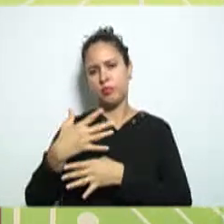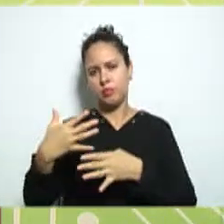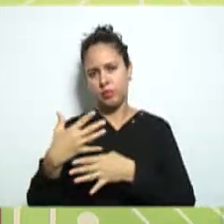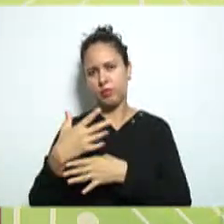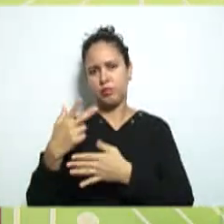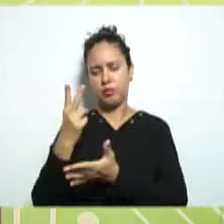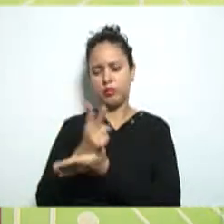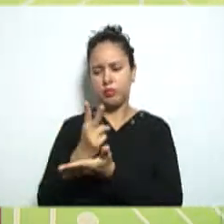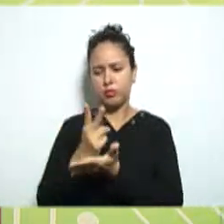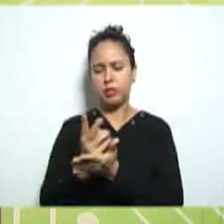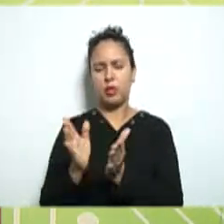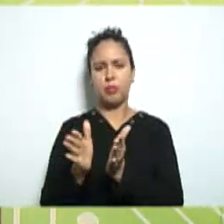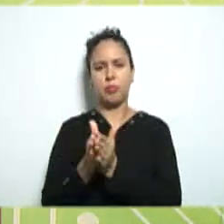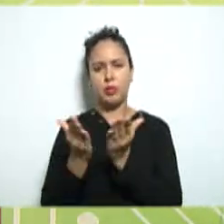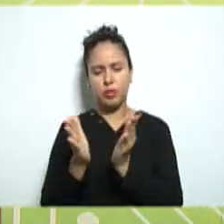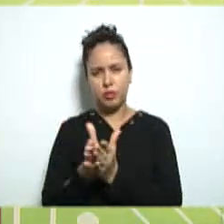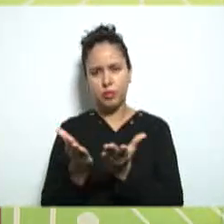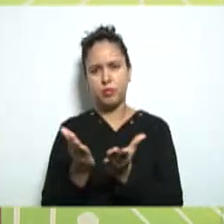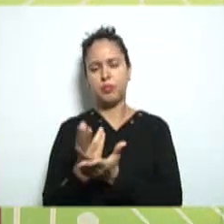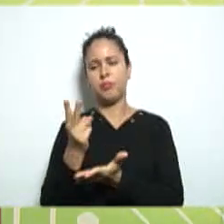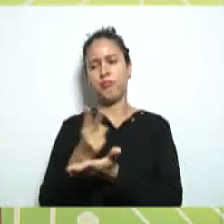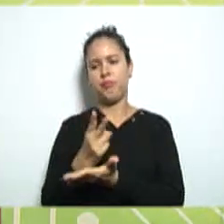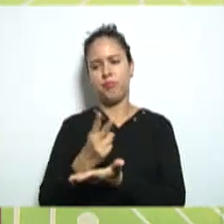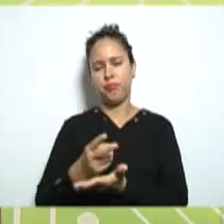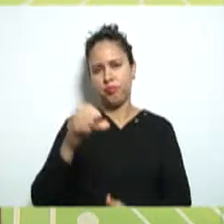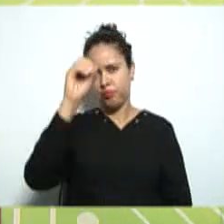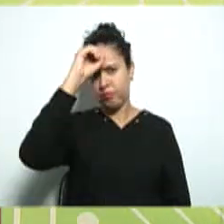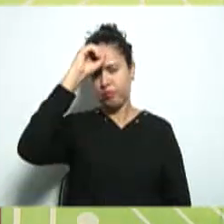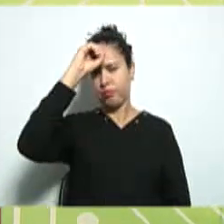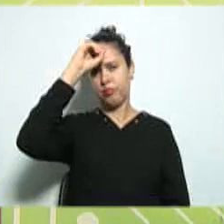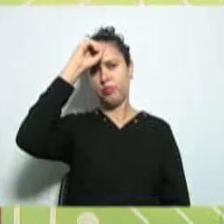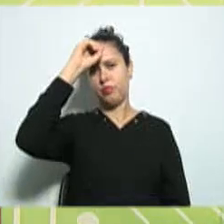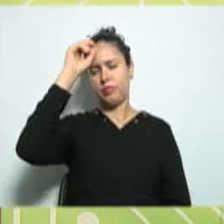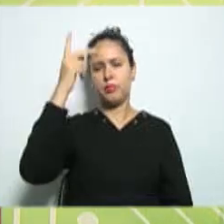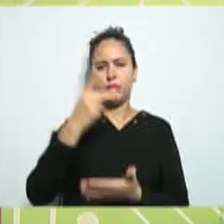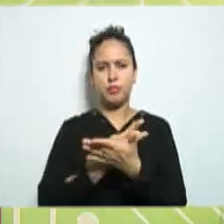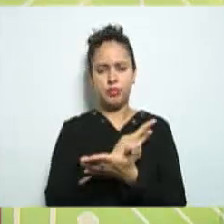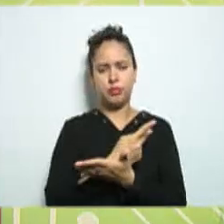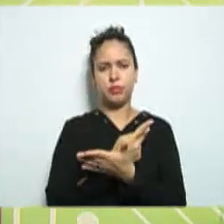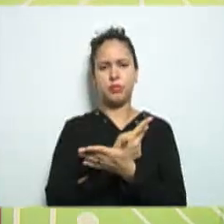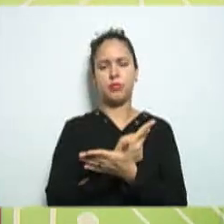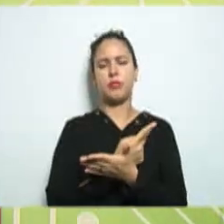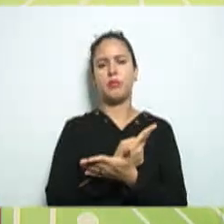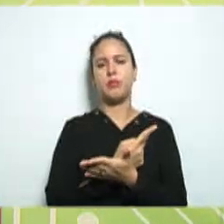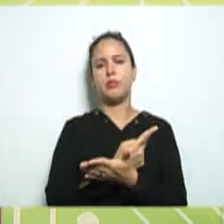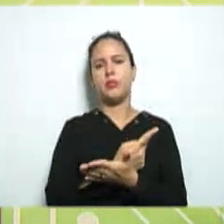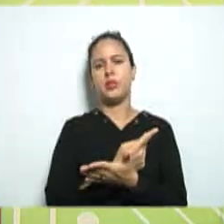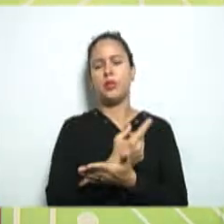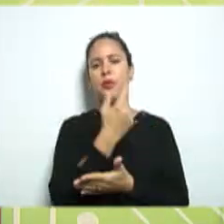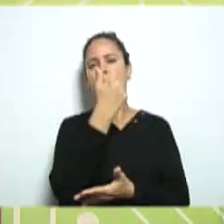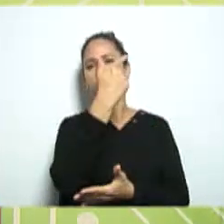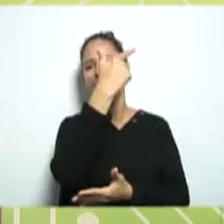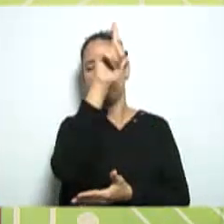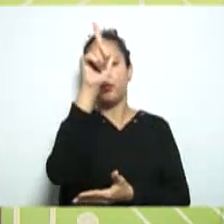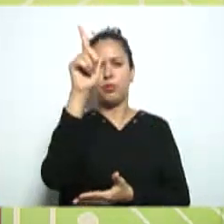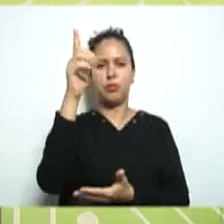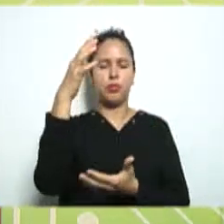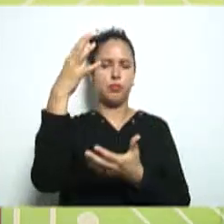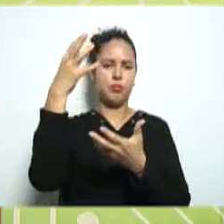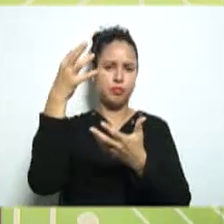condição de pobreza, para a sua mesma condição de ignorância. E o que acontece? Ela tende a se